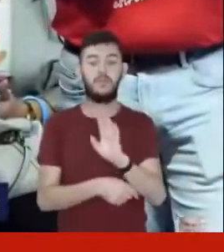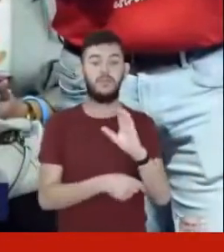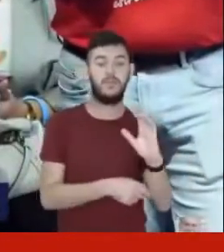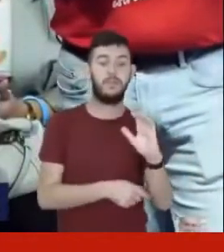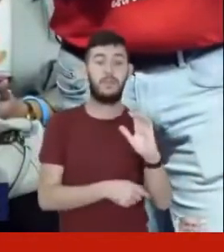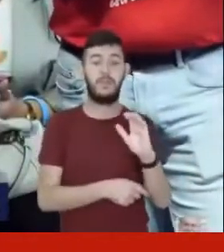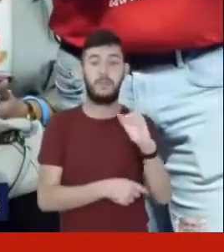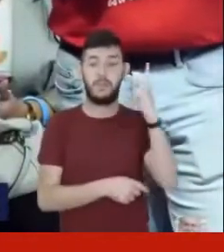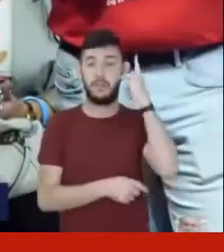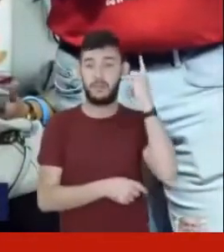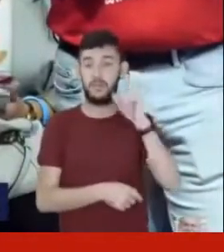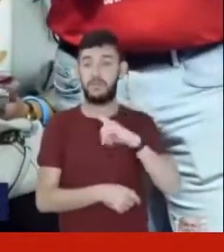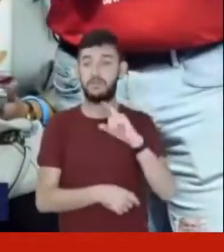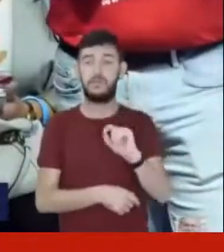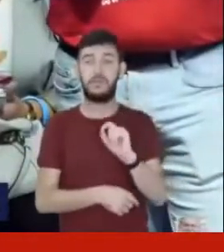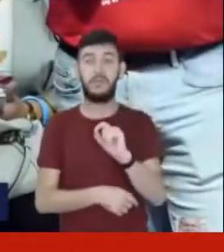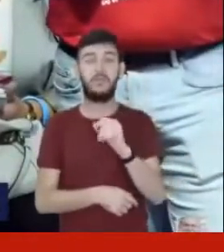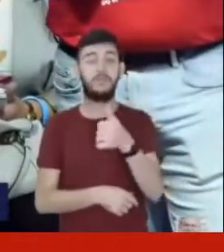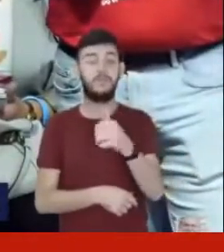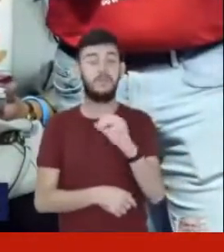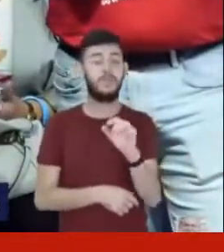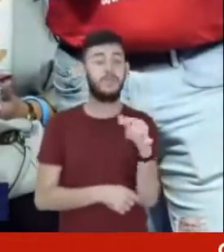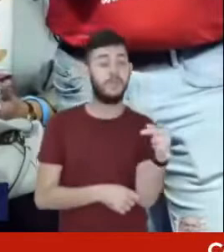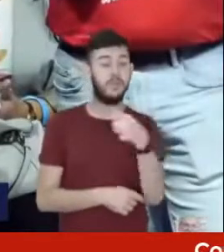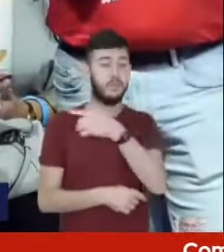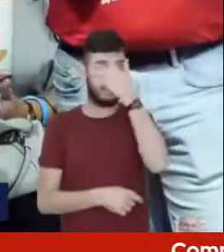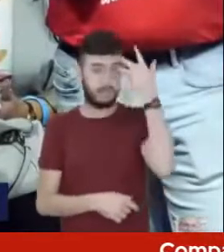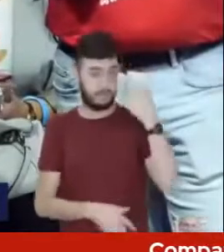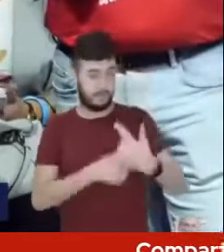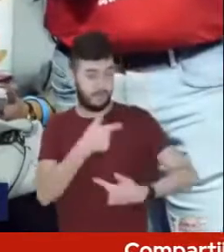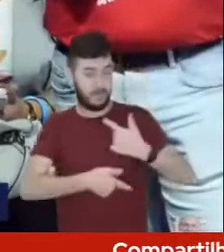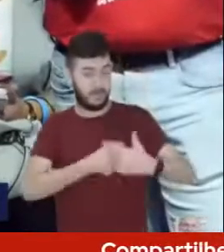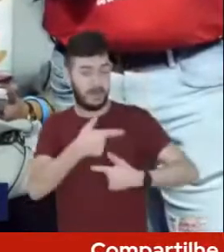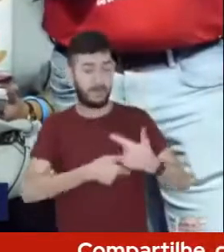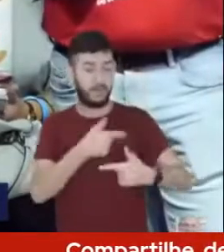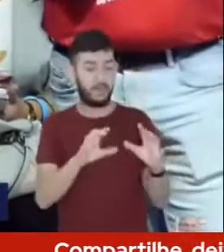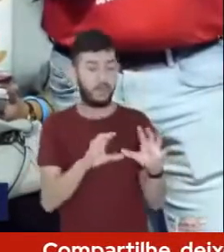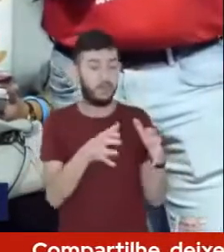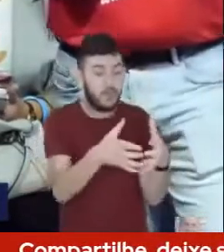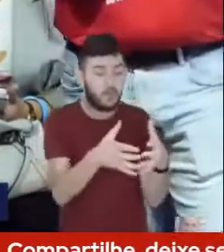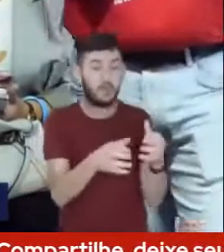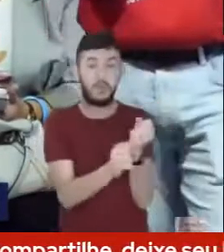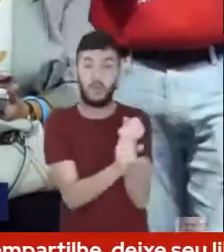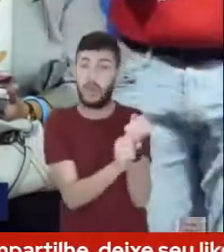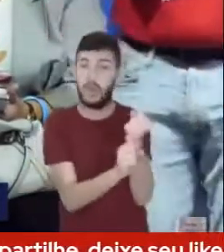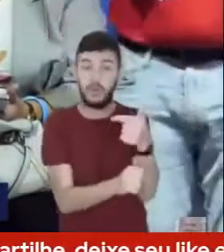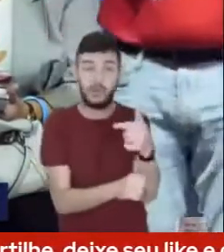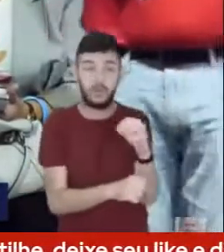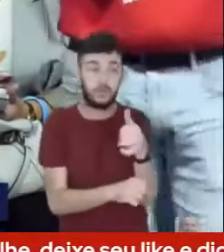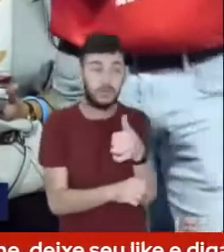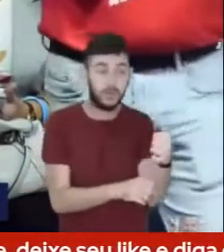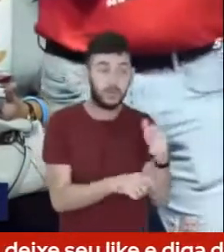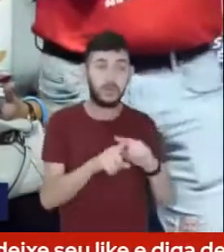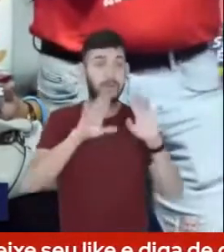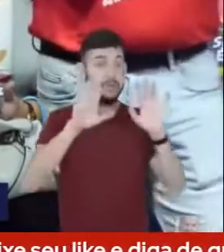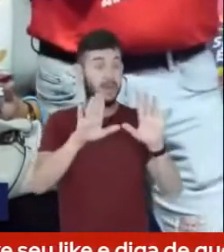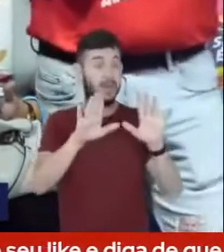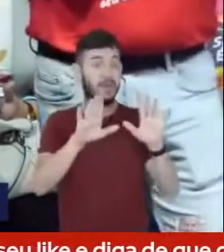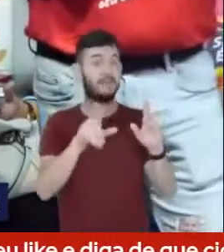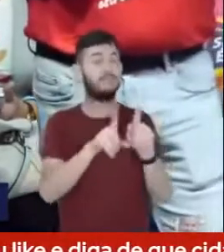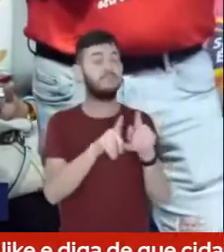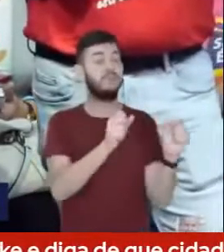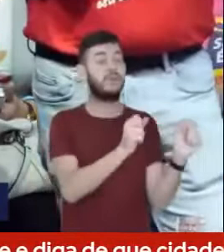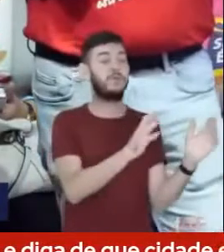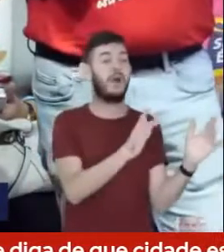nossa base, em 2011. Em fevereiro agora, para que os companheiros tenham uma ideia, de